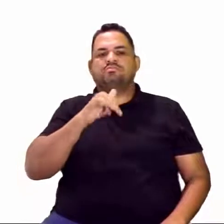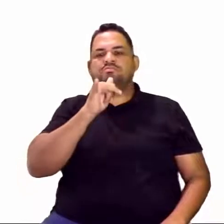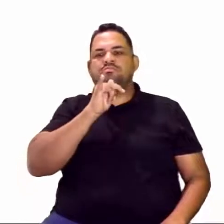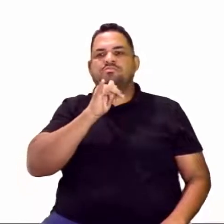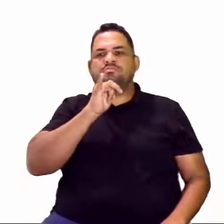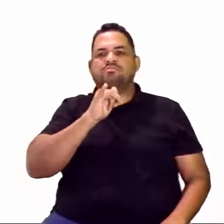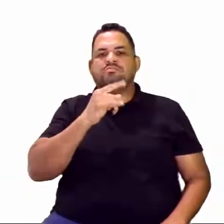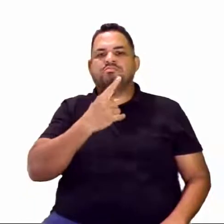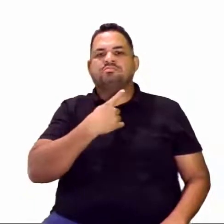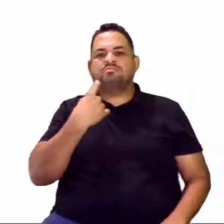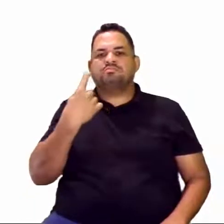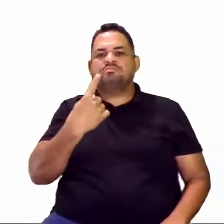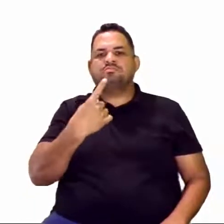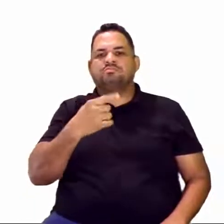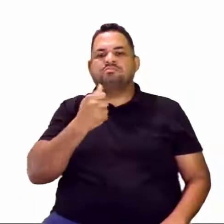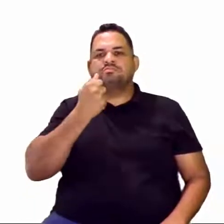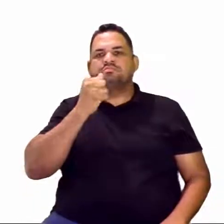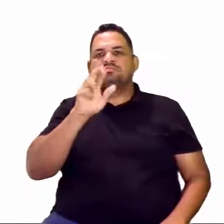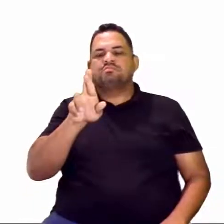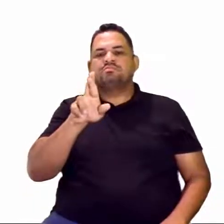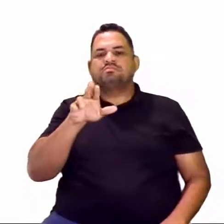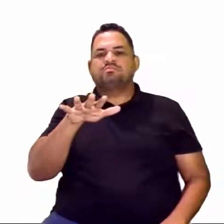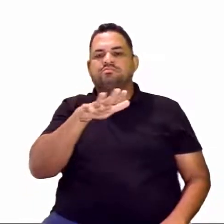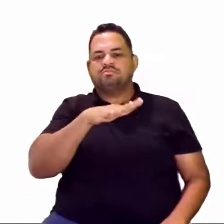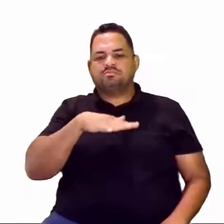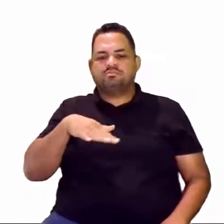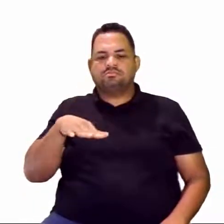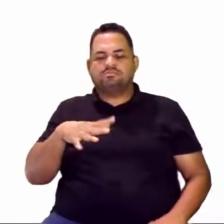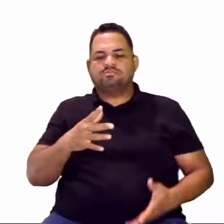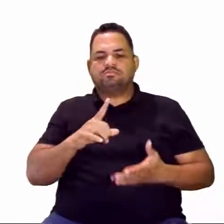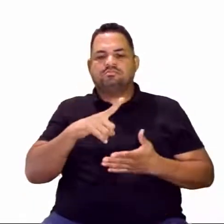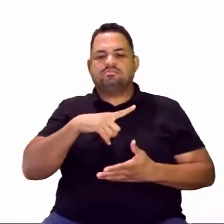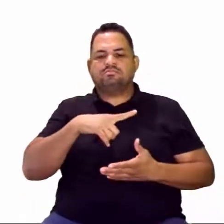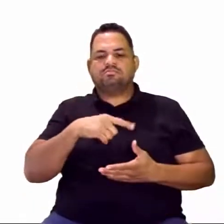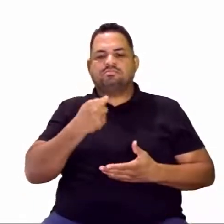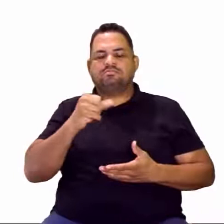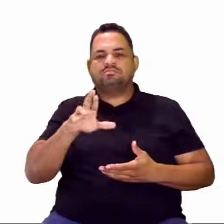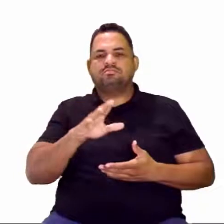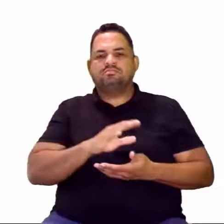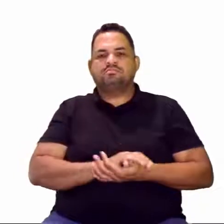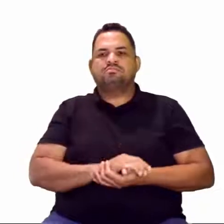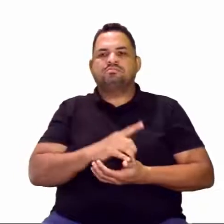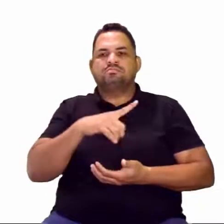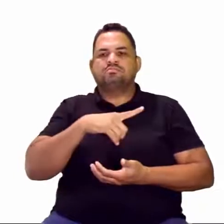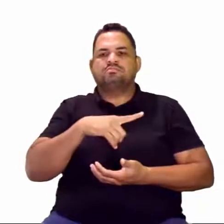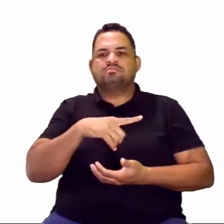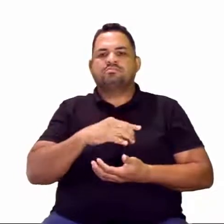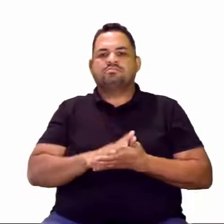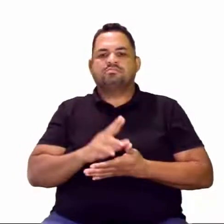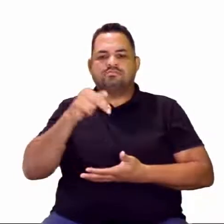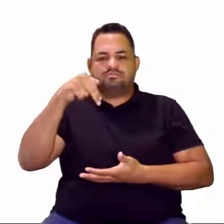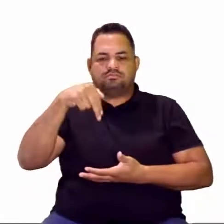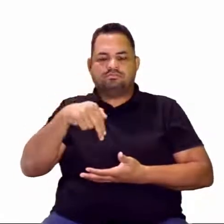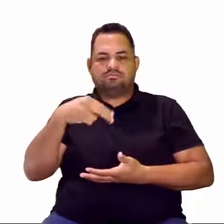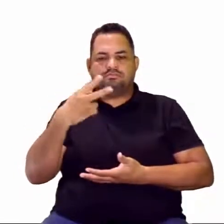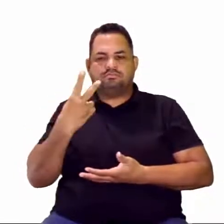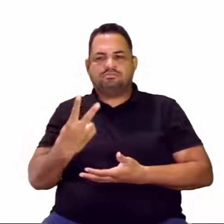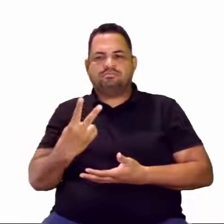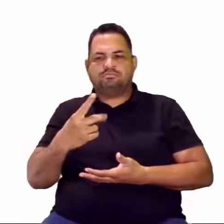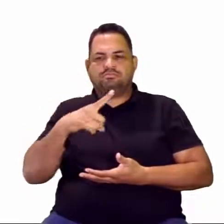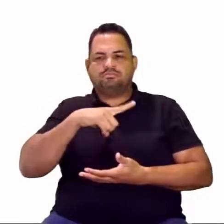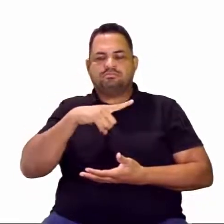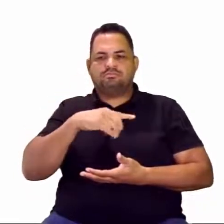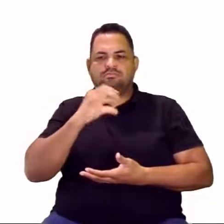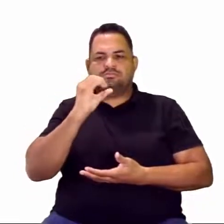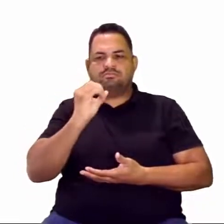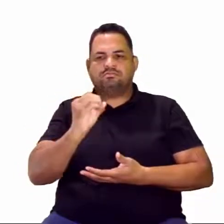exemplo, nós temos o ar atmosférico. Quais são os constituintes do ar atmosférico? Nós temos o nitrogênio, nós